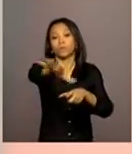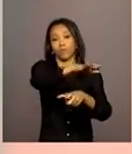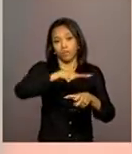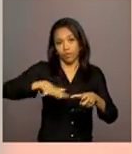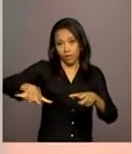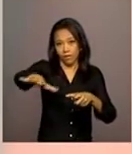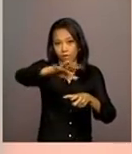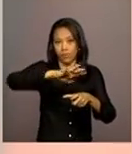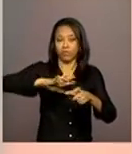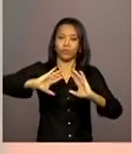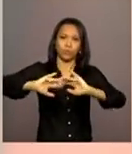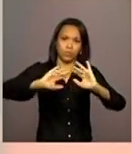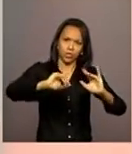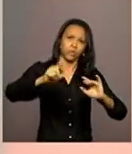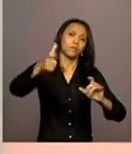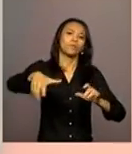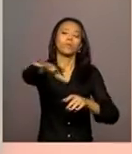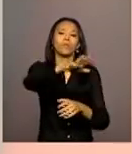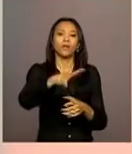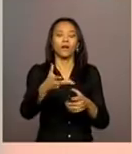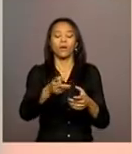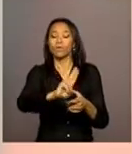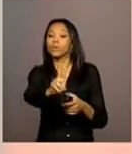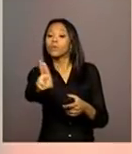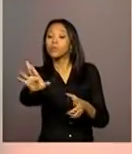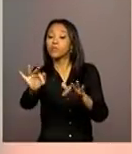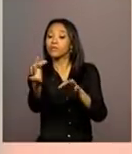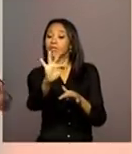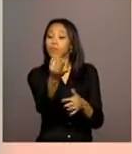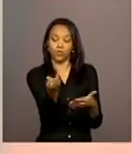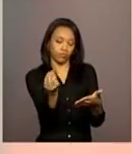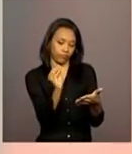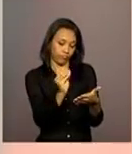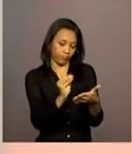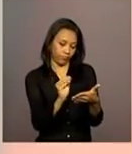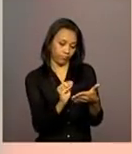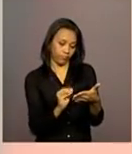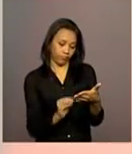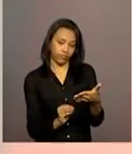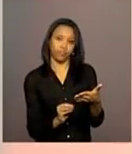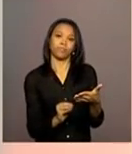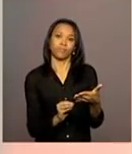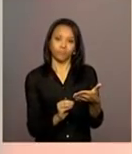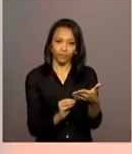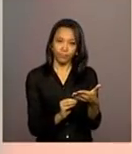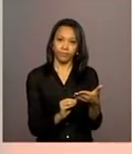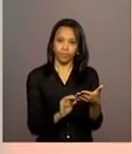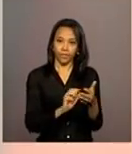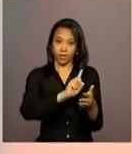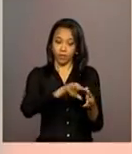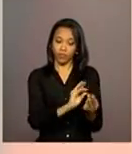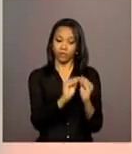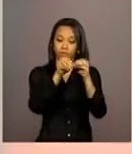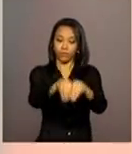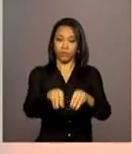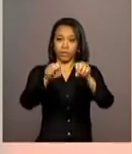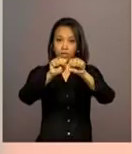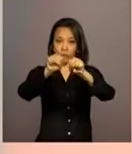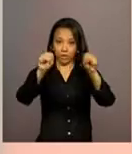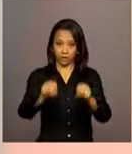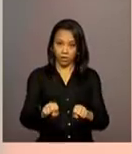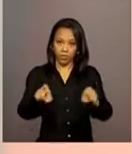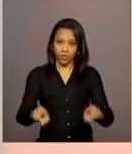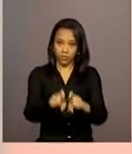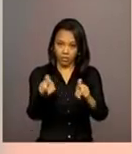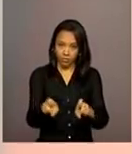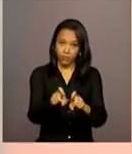né para ou encam fazer o cadastro manual para encaminhar para gestão sistematizar depois e